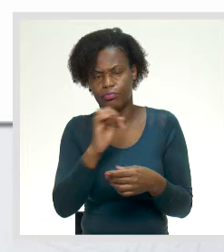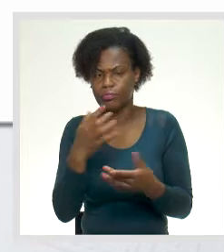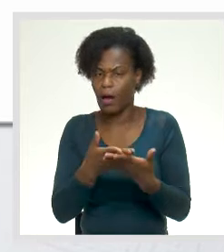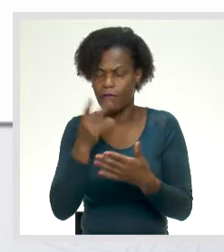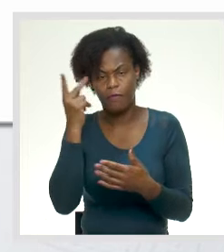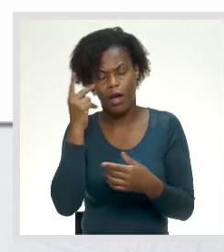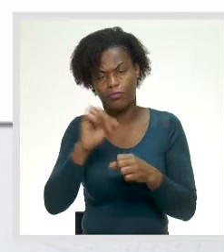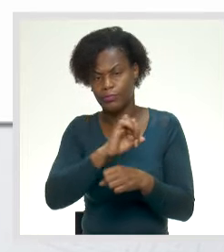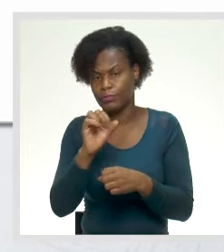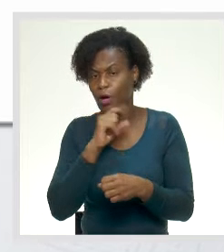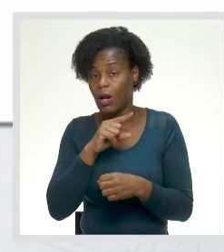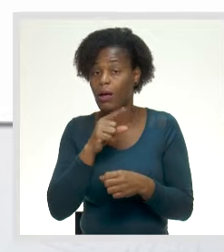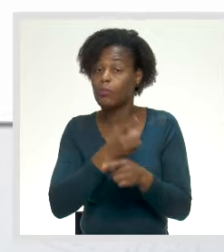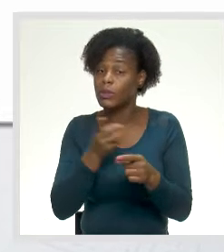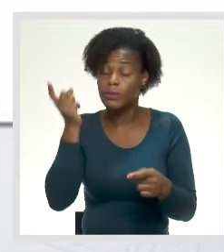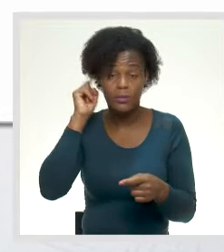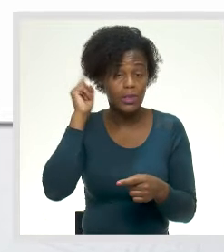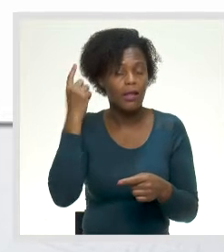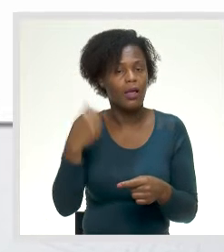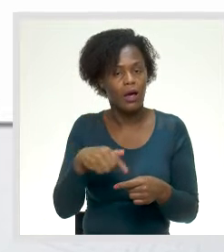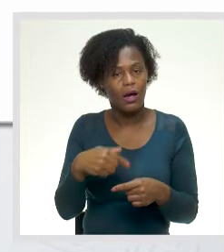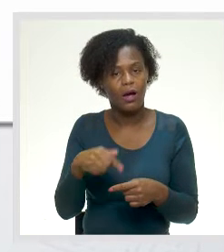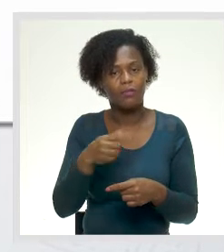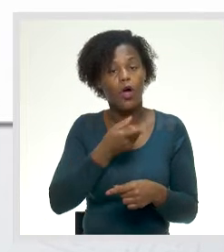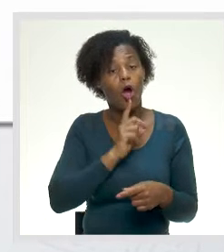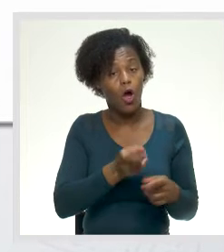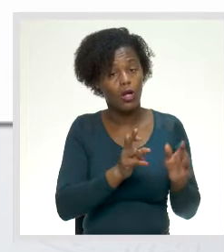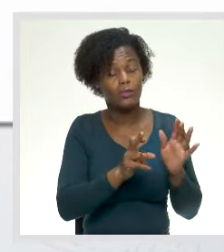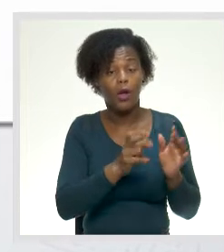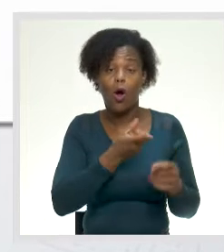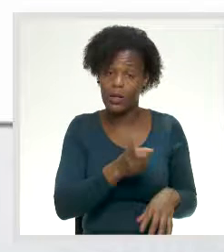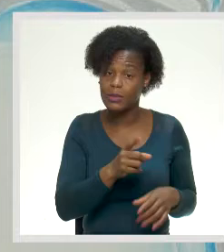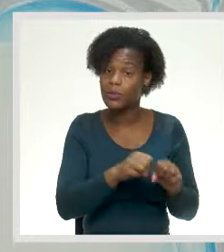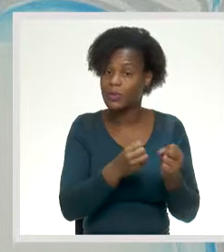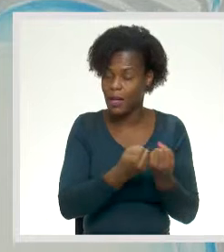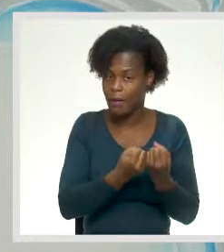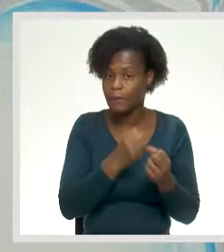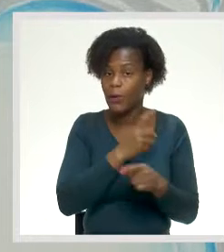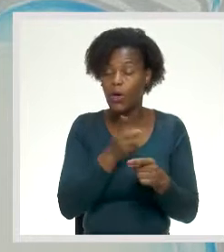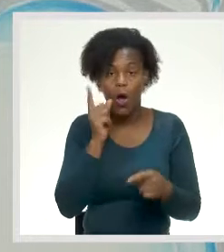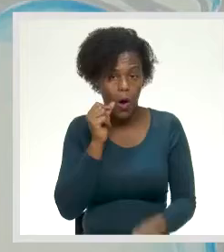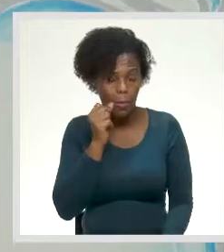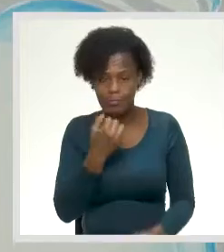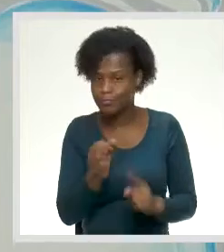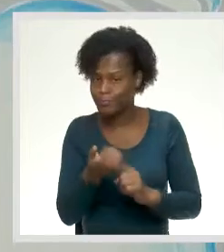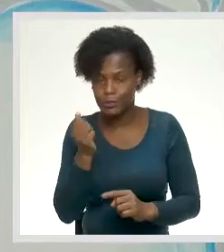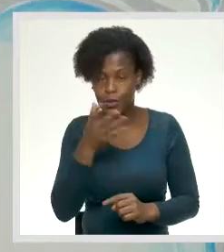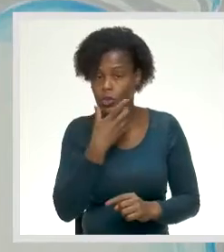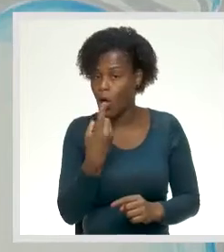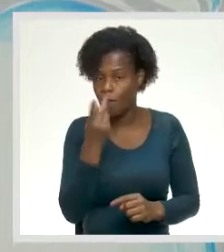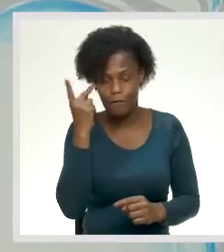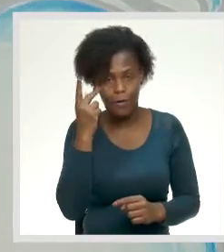Deste modo, é fundamental que haja uma ordem social. Já que o homem não consegue